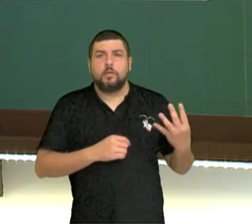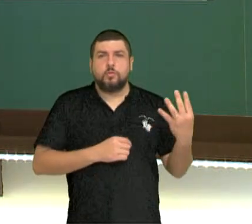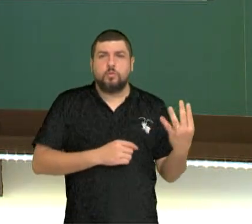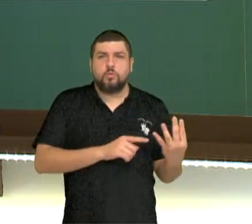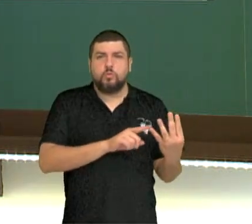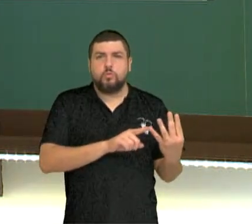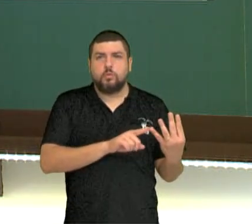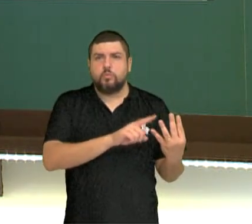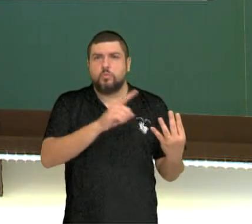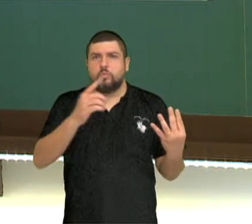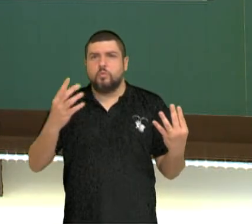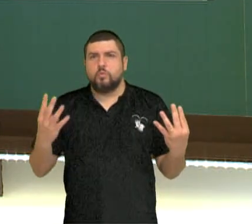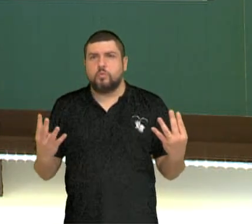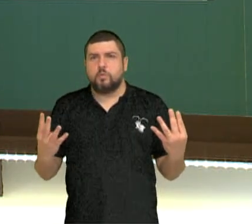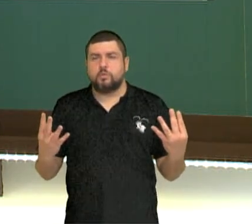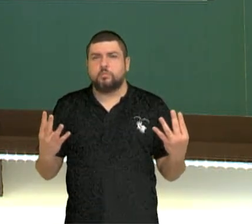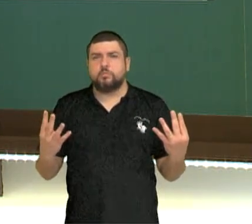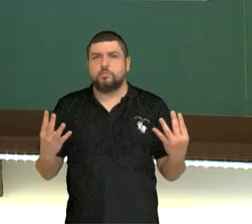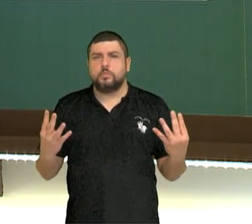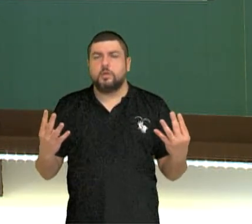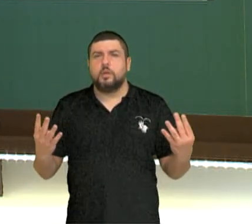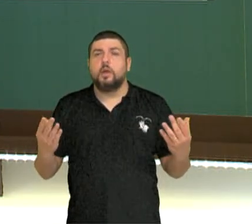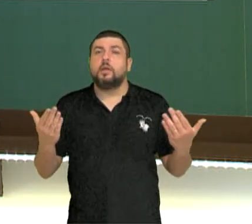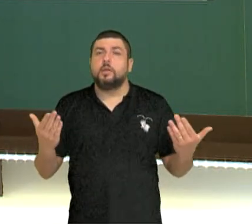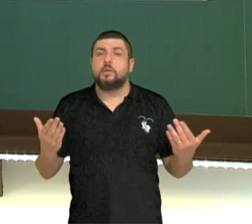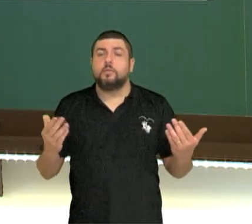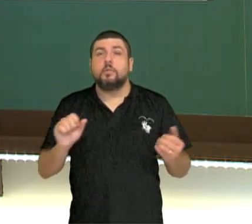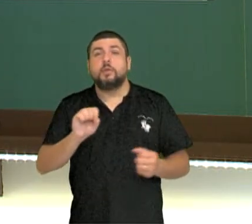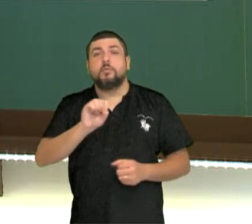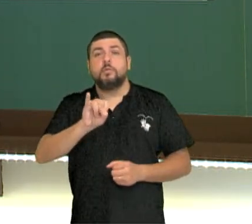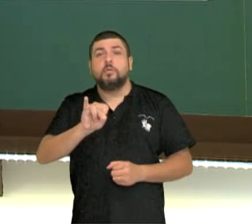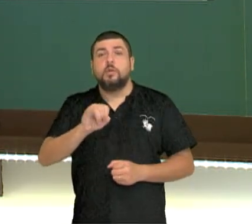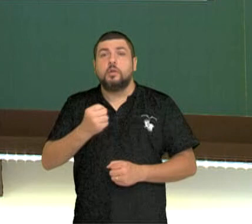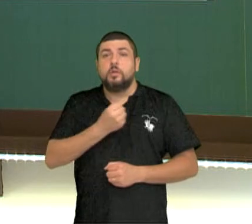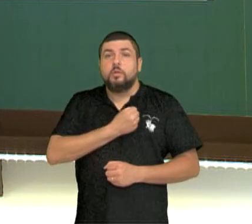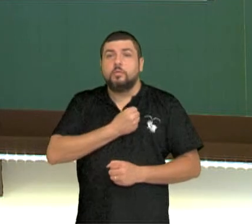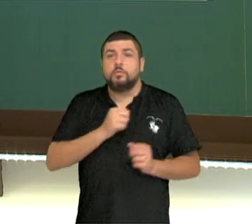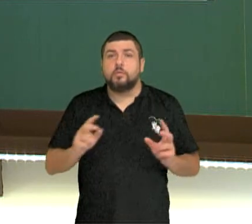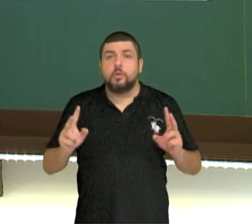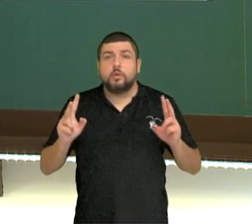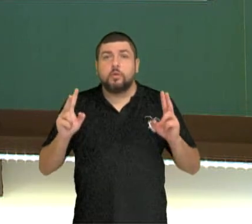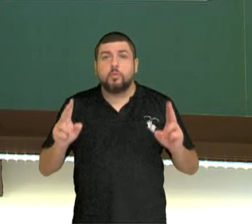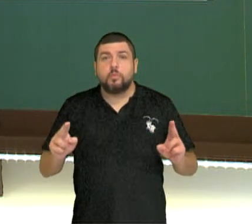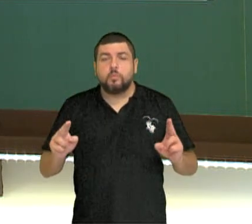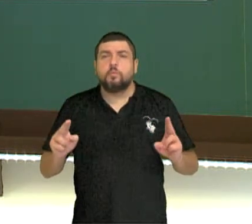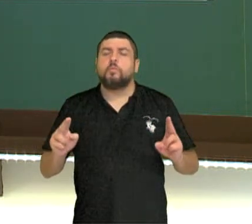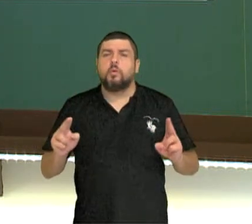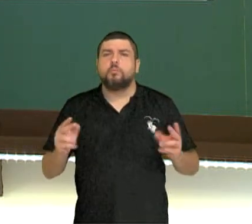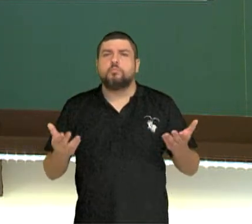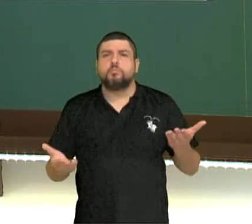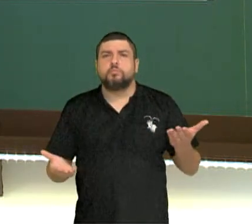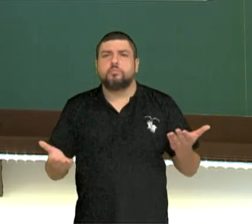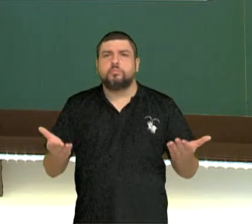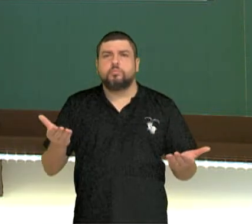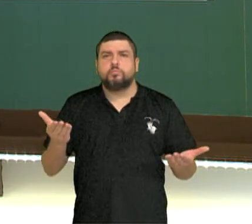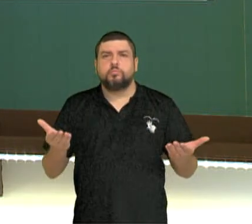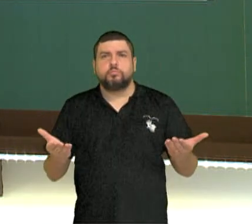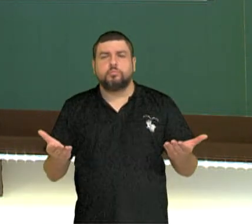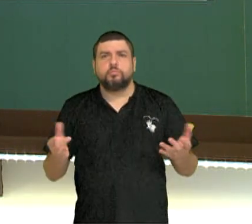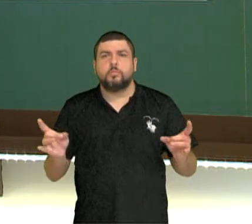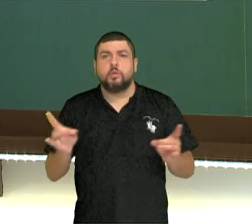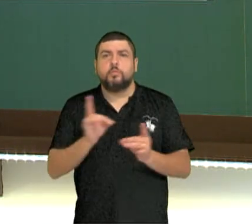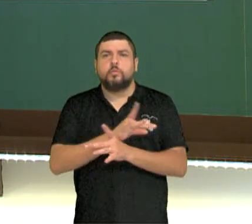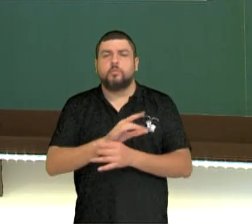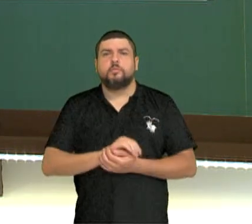de um outro elemento, mantendo, portanto, essa balança no mesmo nível. Nós chamamos de balanceamento, está balanceada,